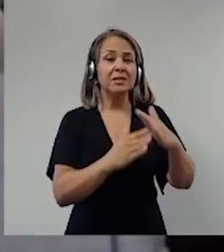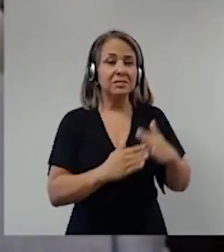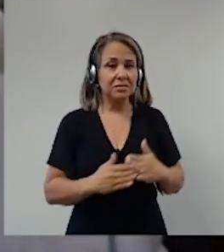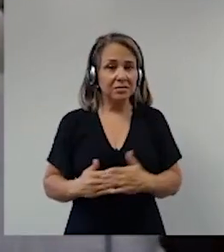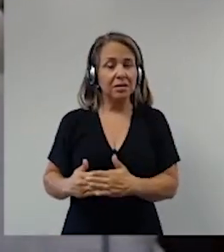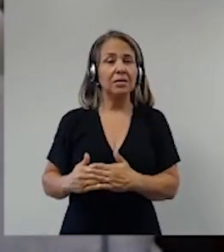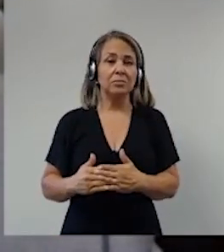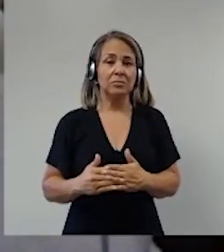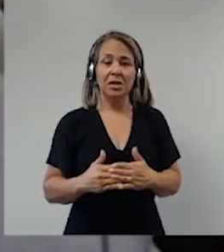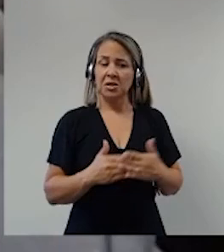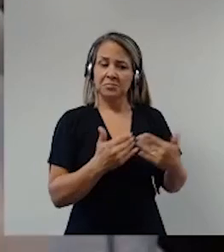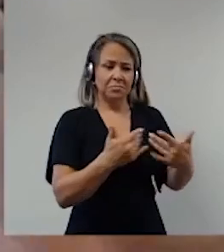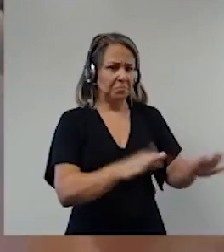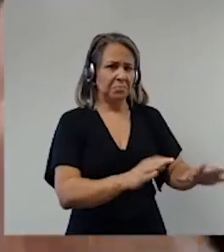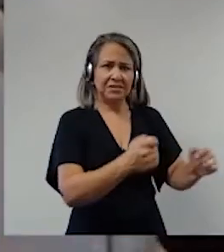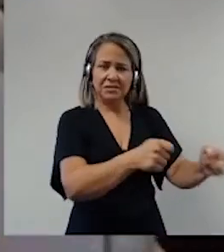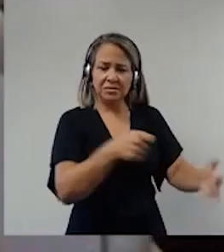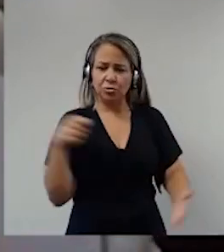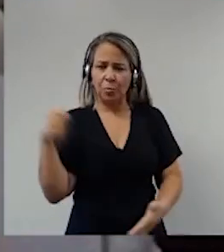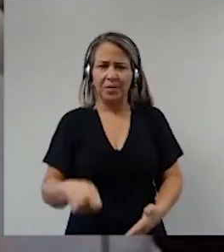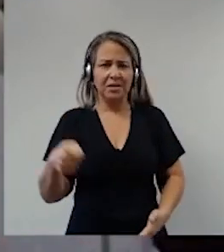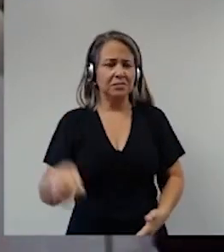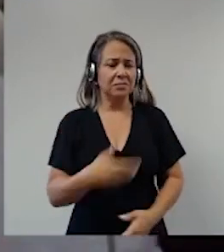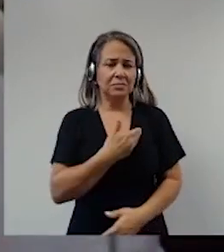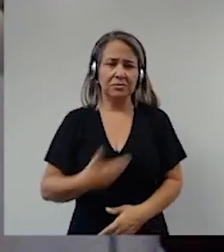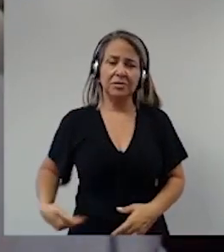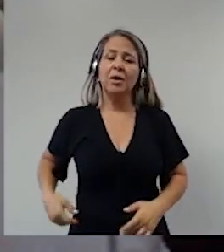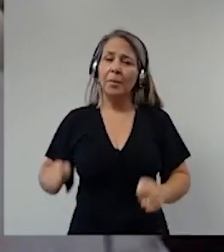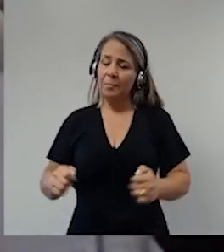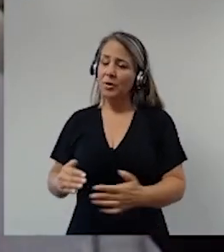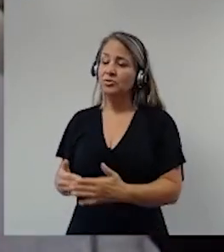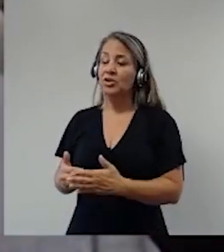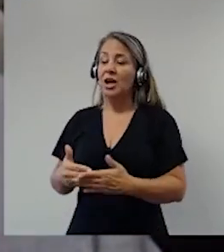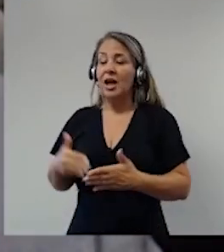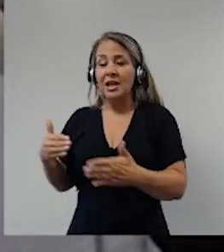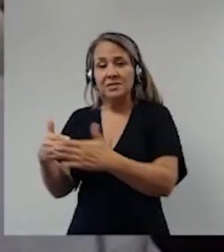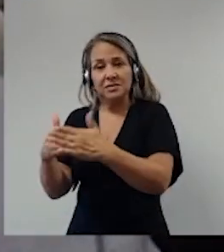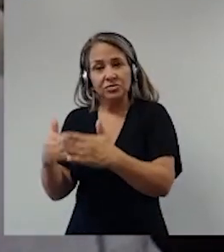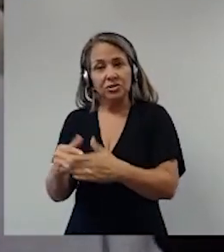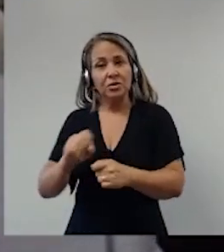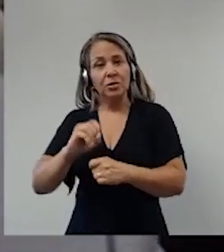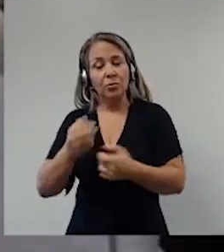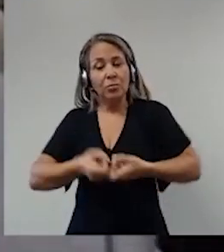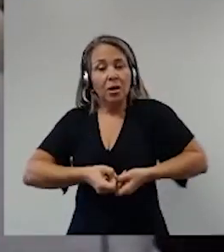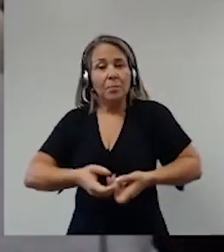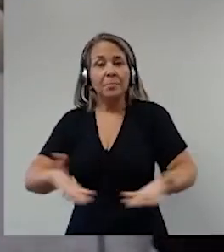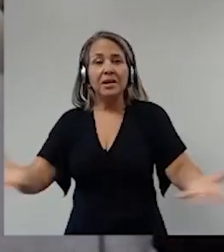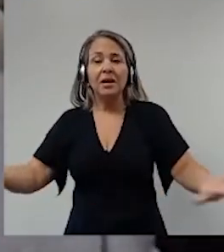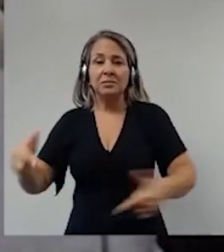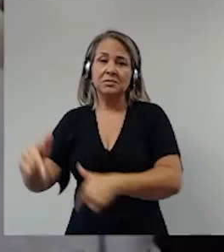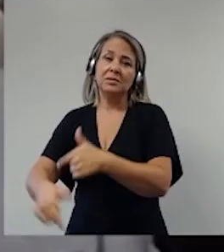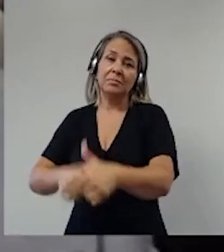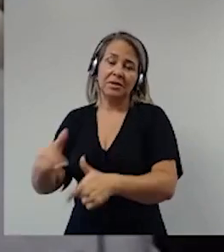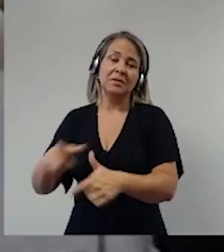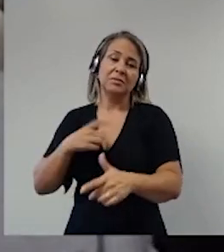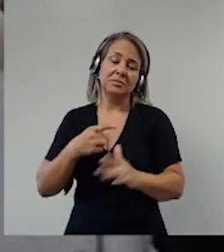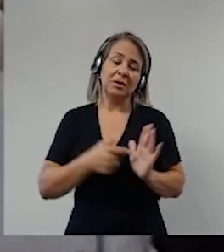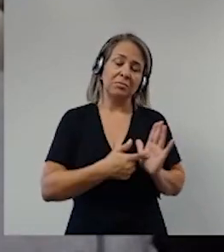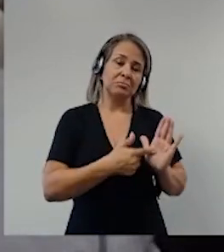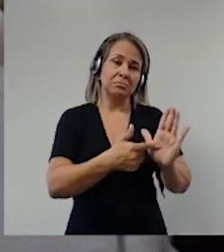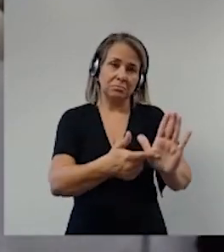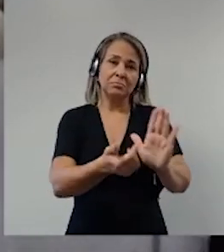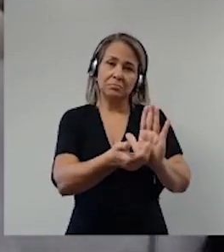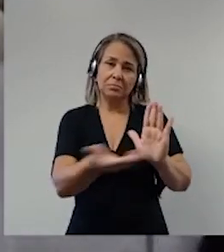ato governamental, ela pode restringir ou ampliar sua atividade. Isso tem reflexo